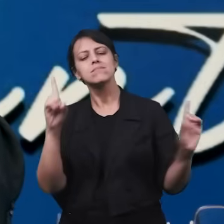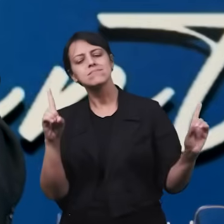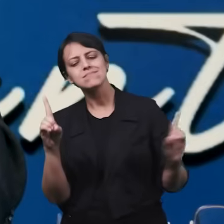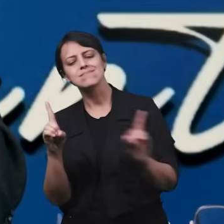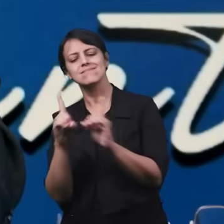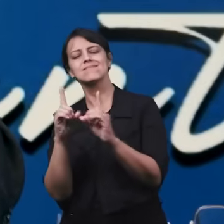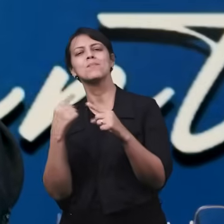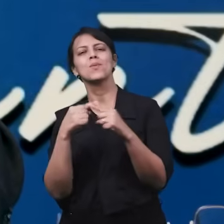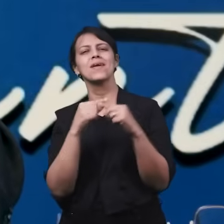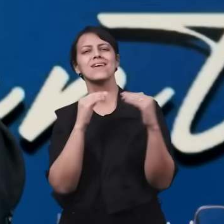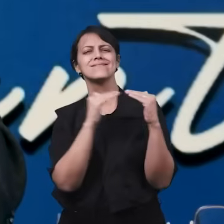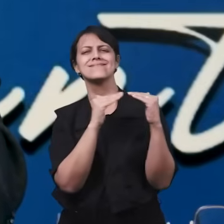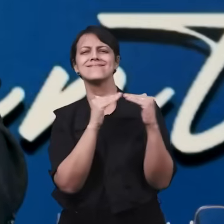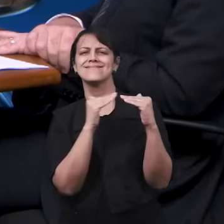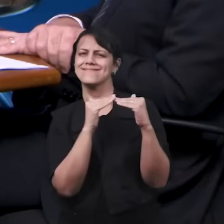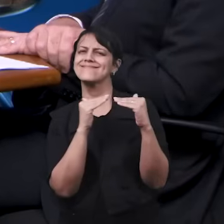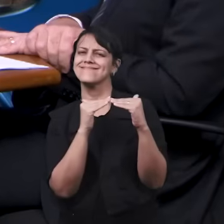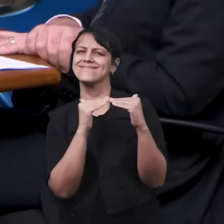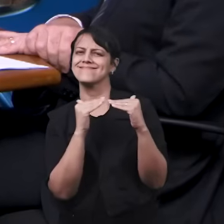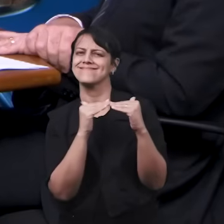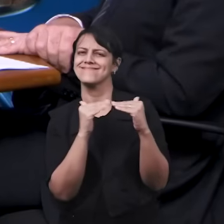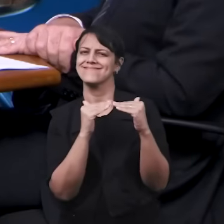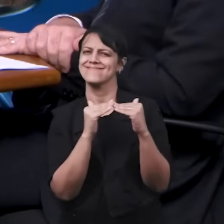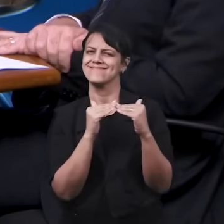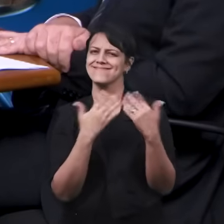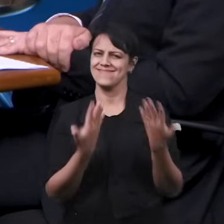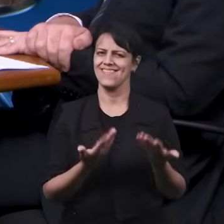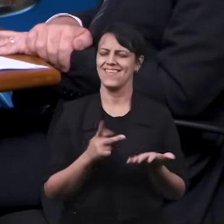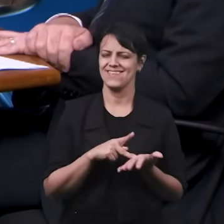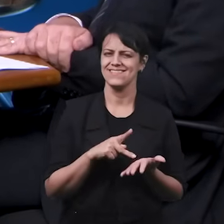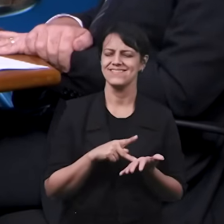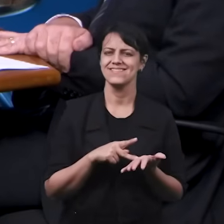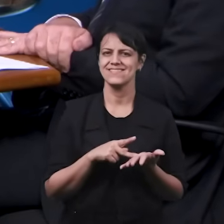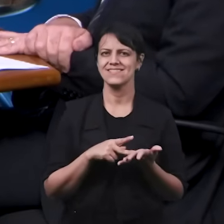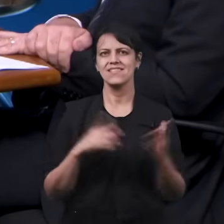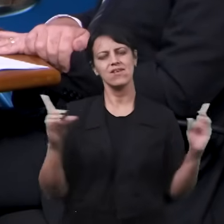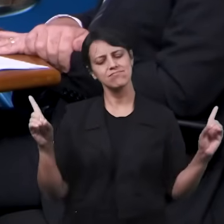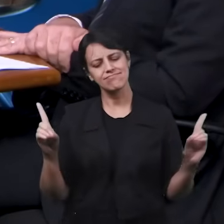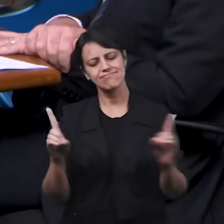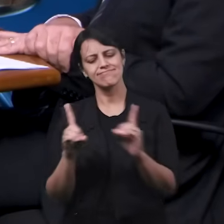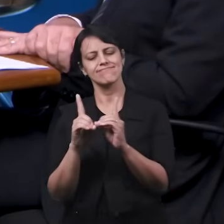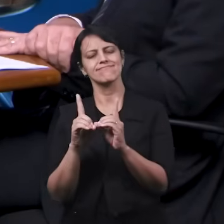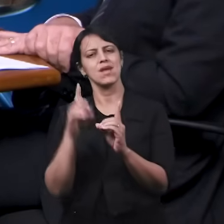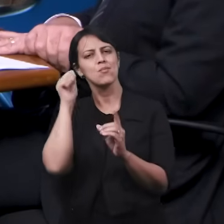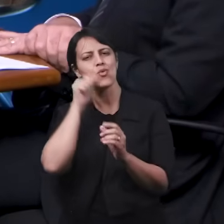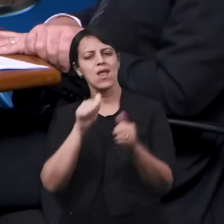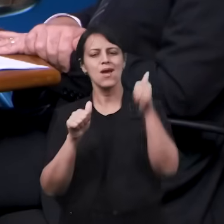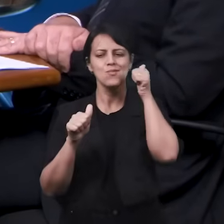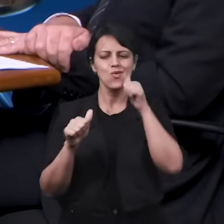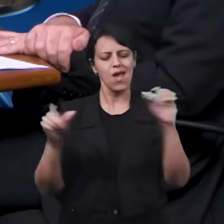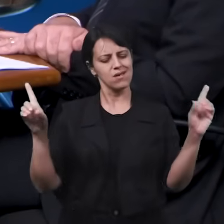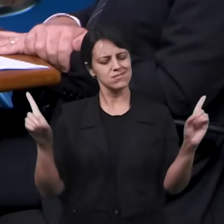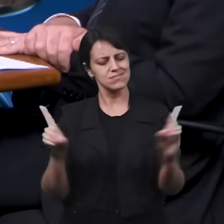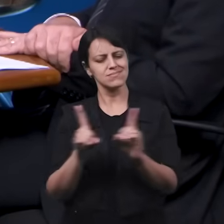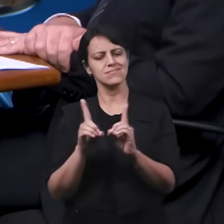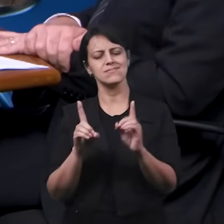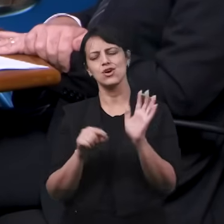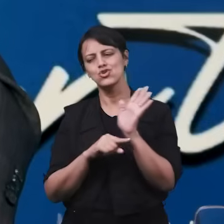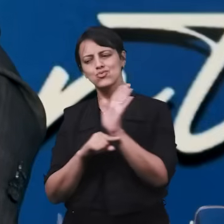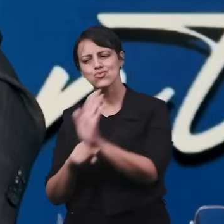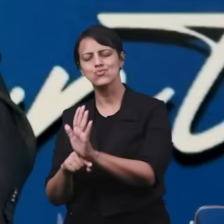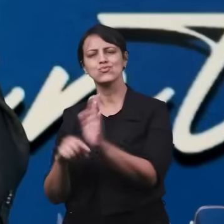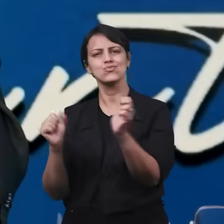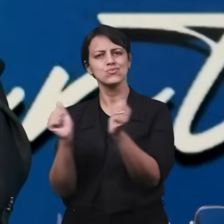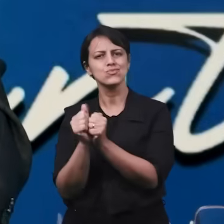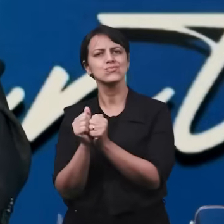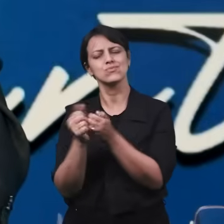causa da identificação, né? Se identifica com ela como uma mulher também, que vive os mesmos problemas dela, Exato. Que quem